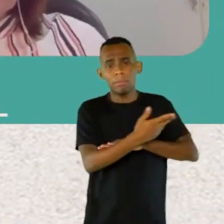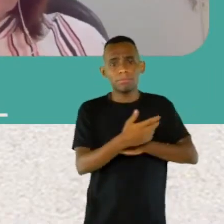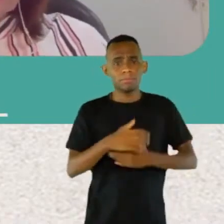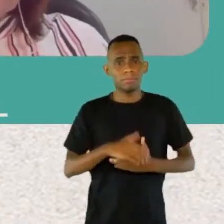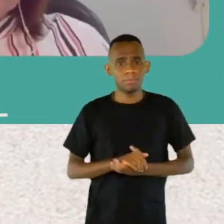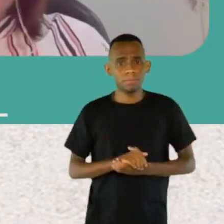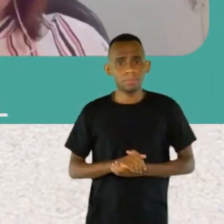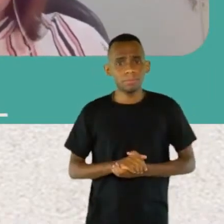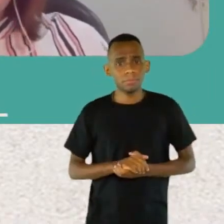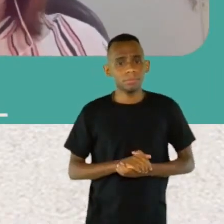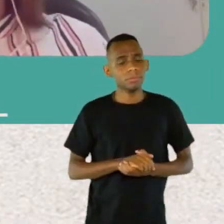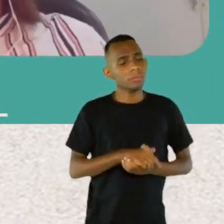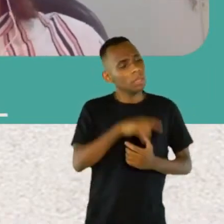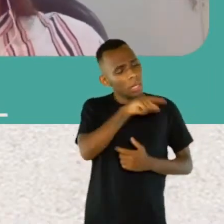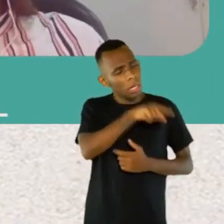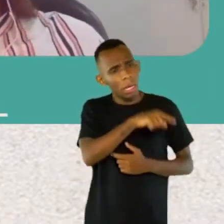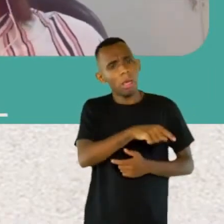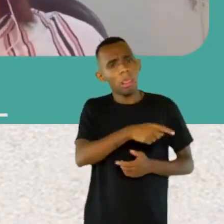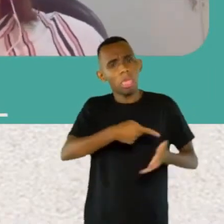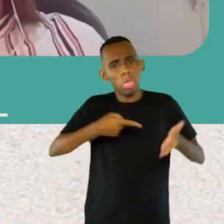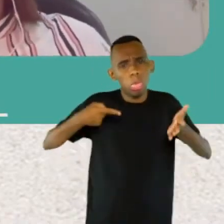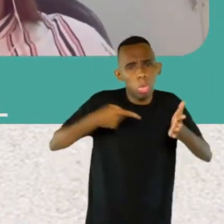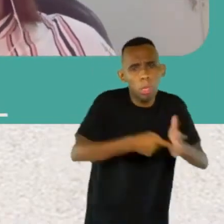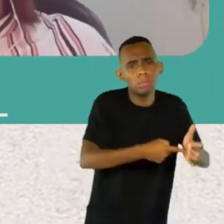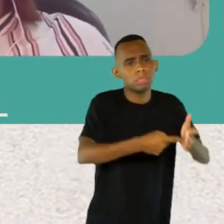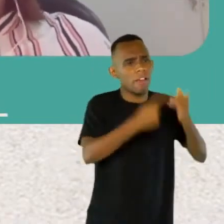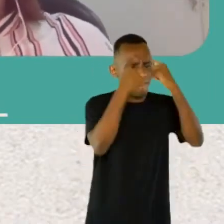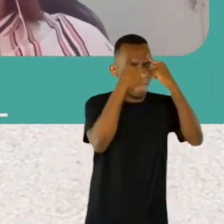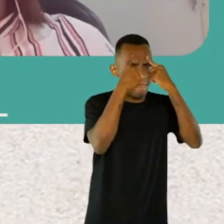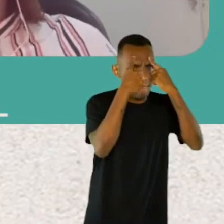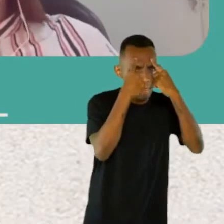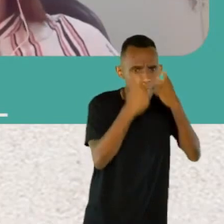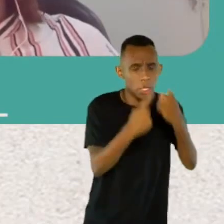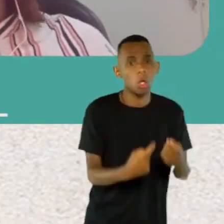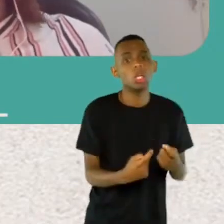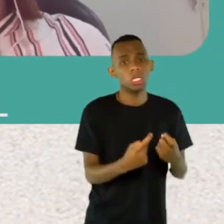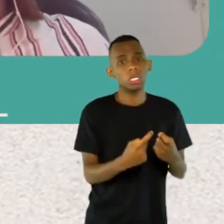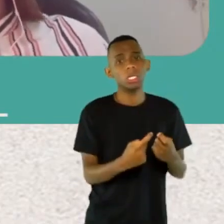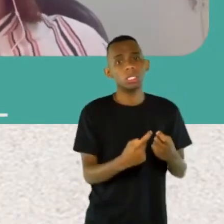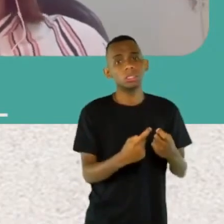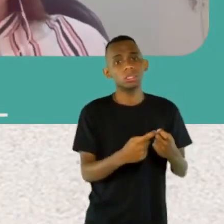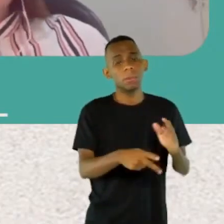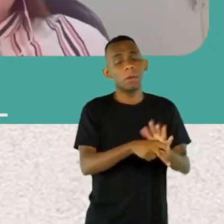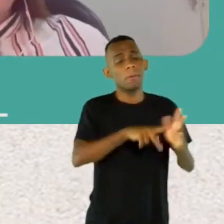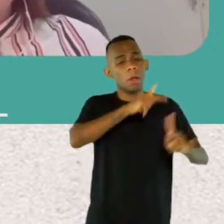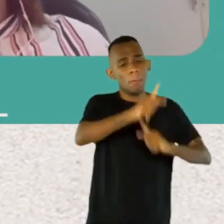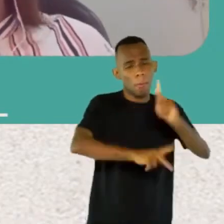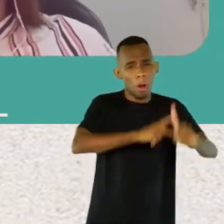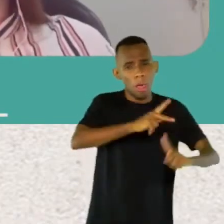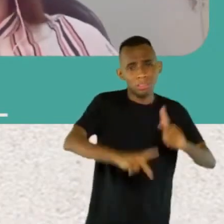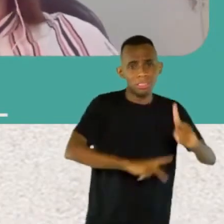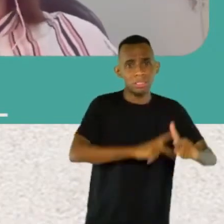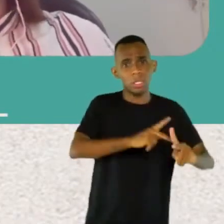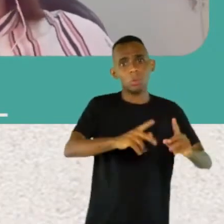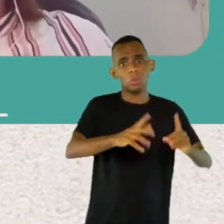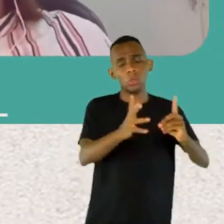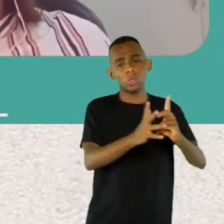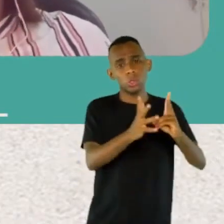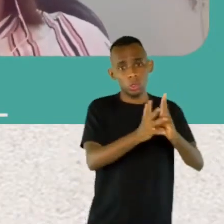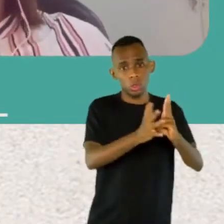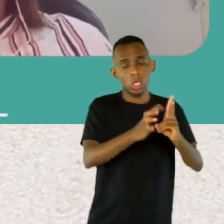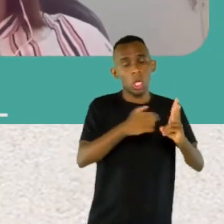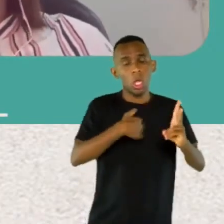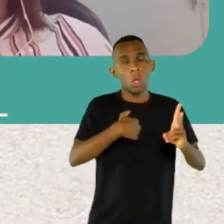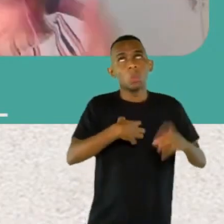no sentido de denunciar a violência contra as populações indígenas. Isso me toca muito.